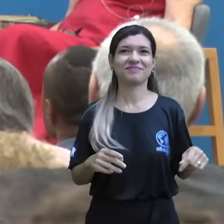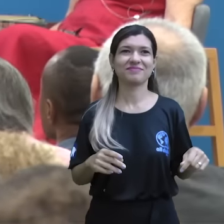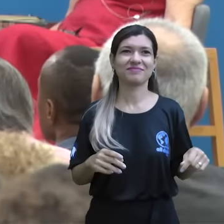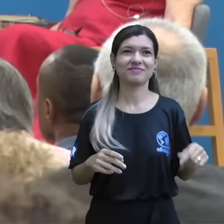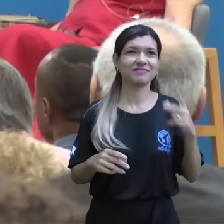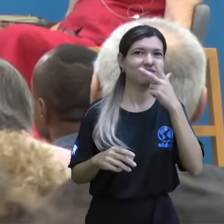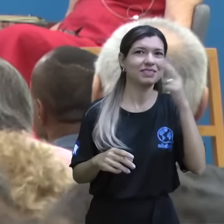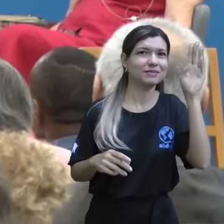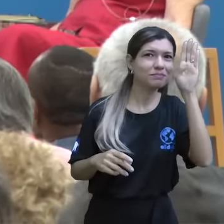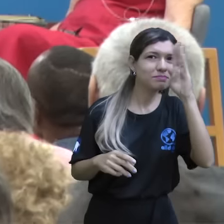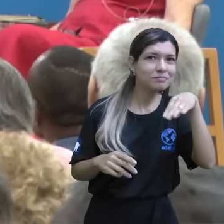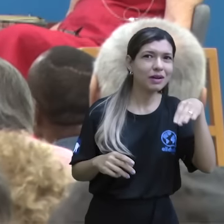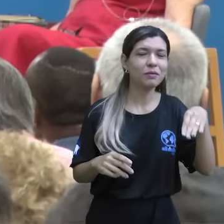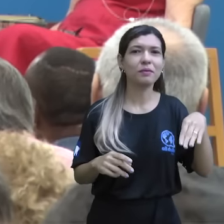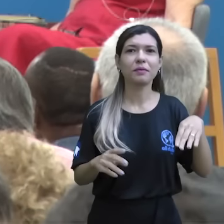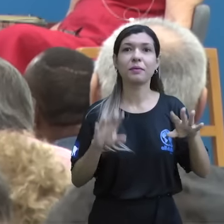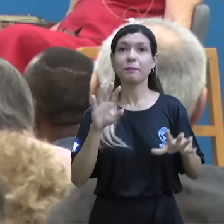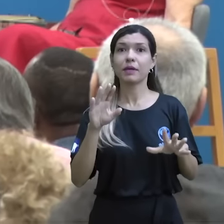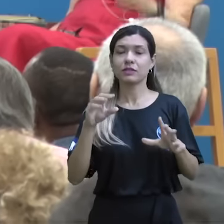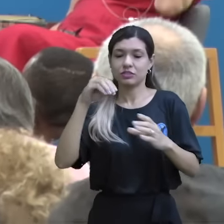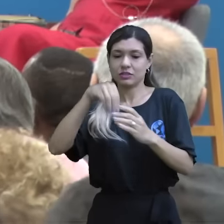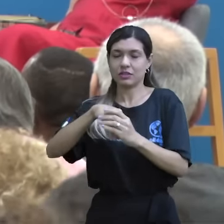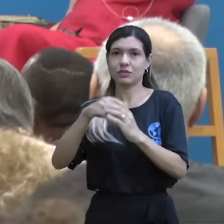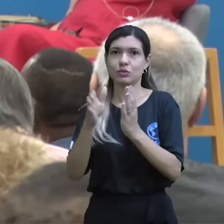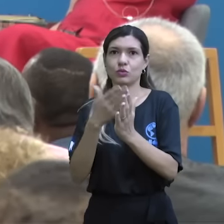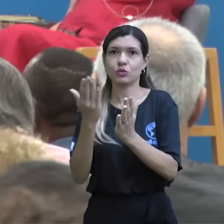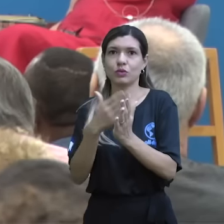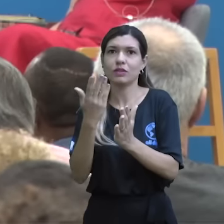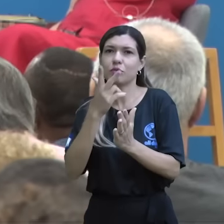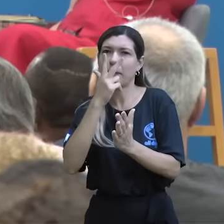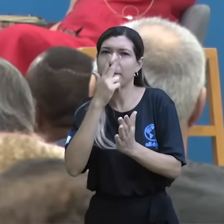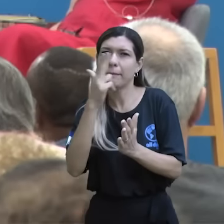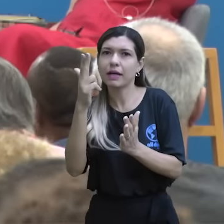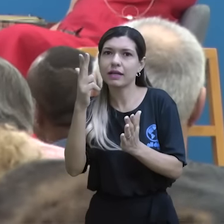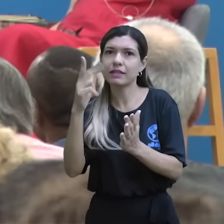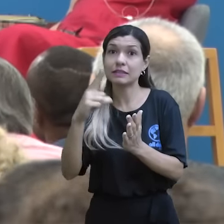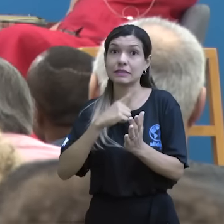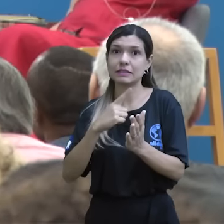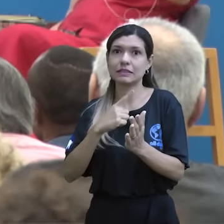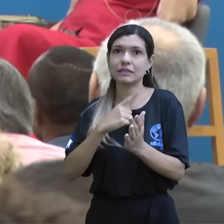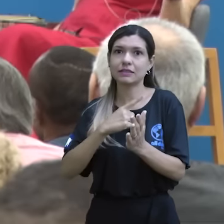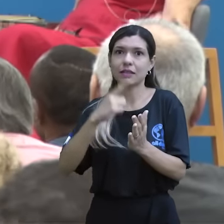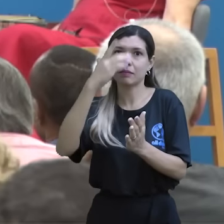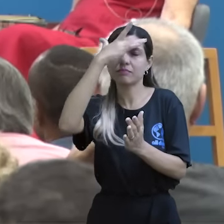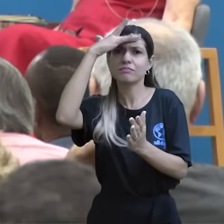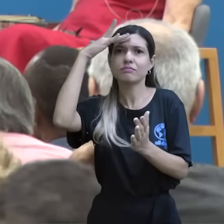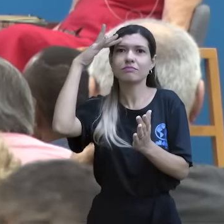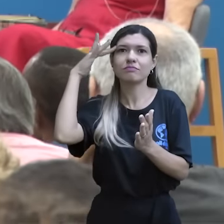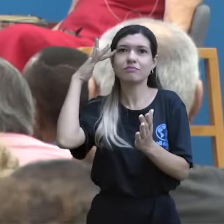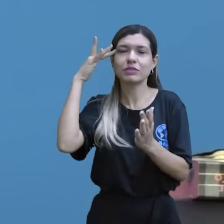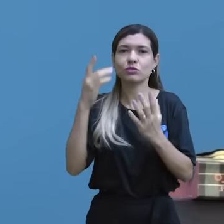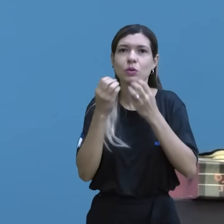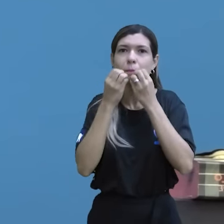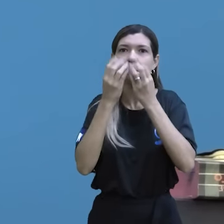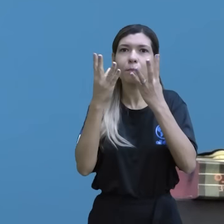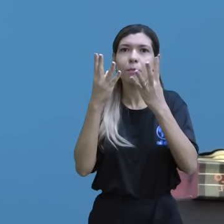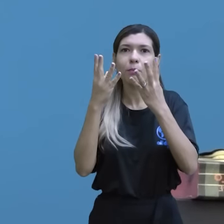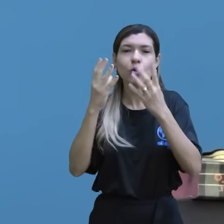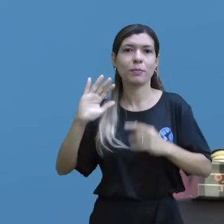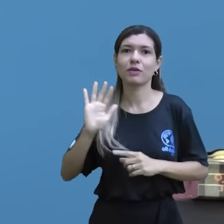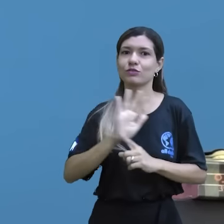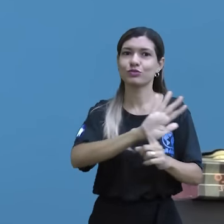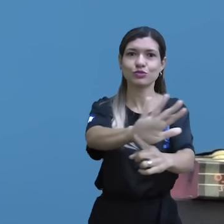falar rapidinho? Uhum, Rodrigo, claro. A pergunta é excelente. Cassie Jones é o vilão, na minha opinião, da obra de Lima Barreto. Esse